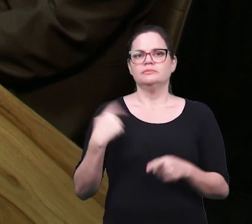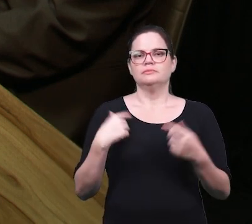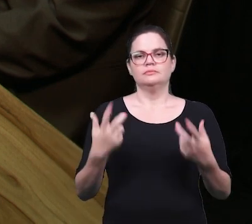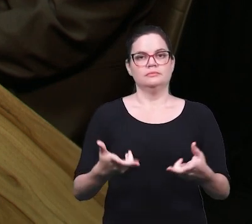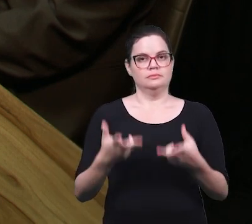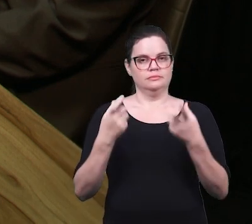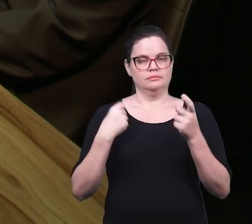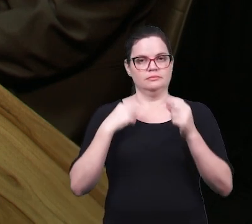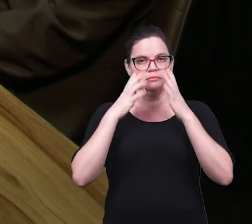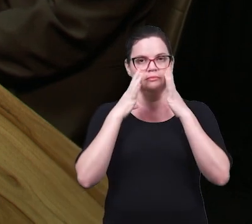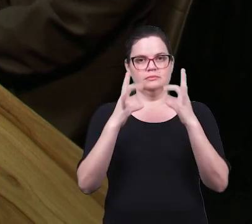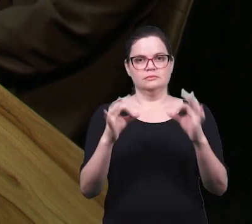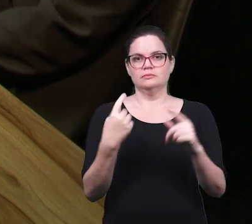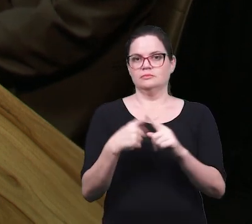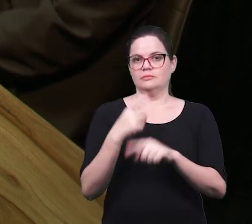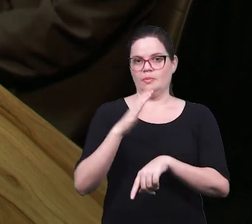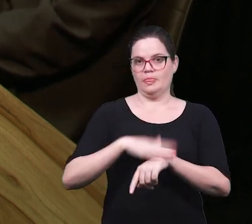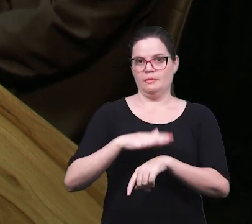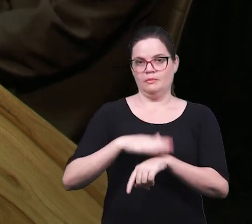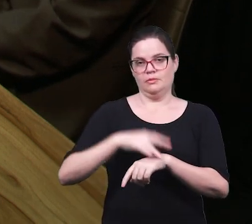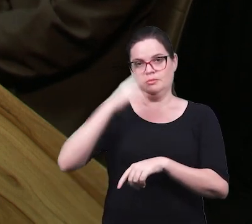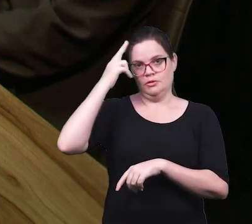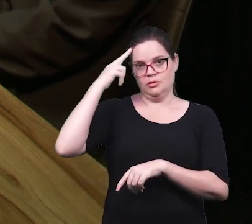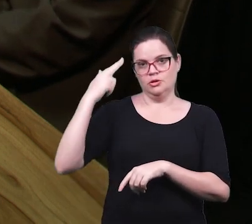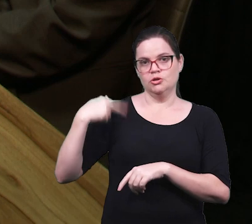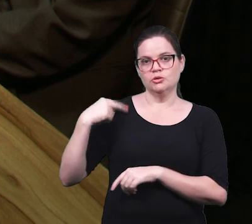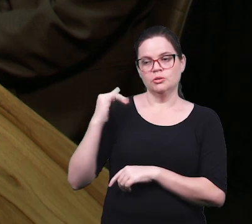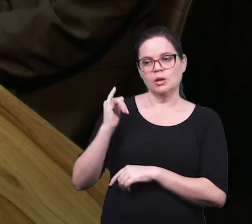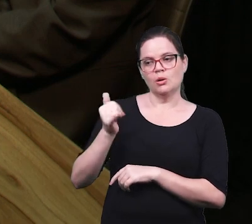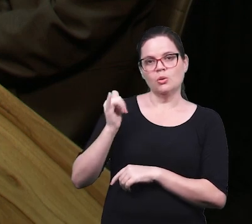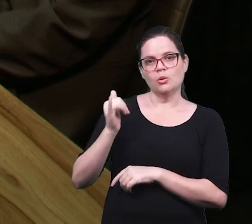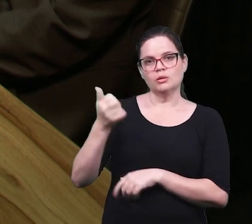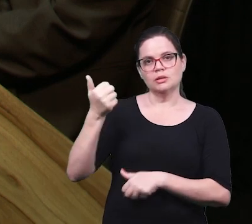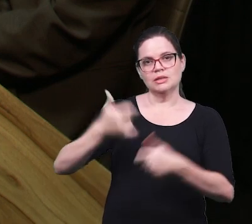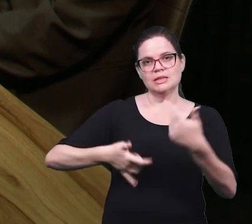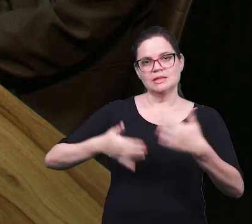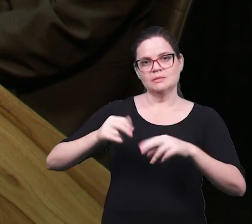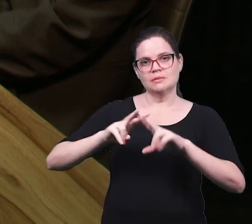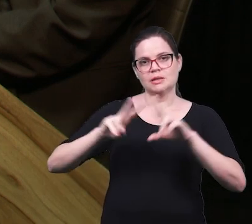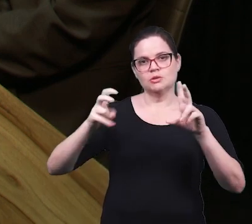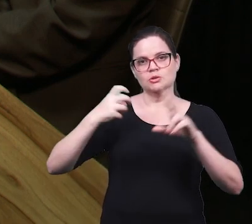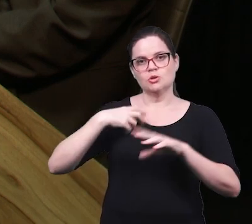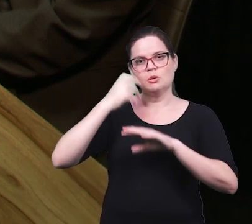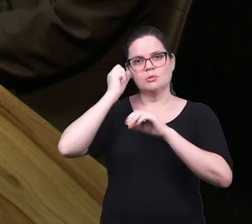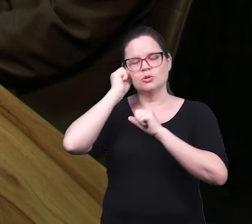quando José dá a interpretação dos sonhos de Faraó, que foram 2 também,